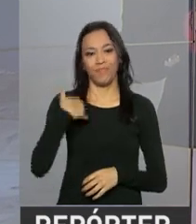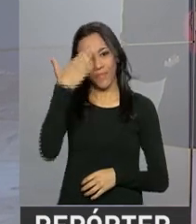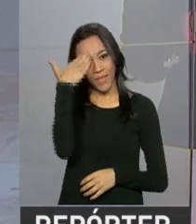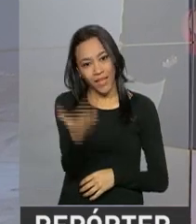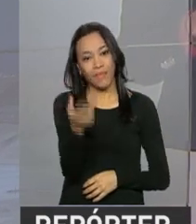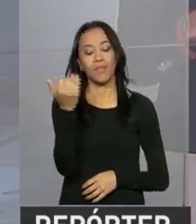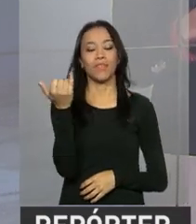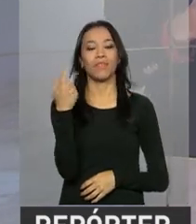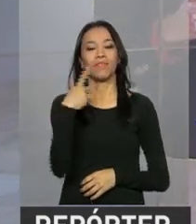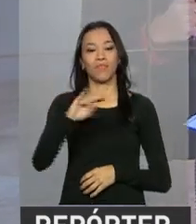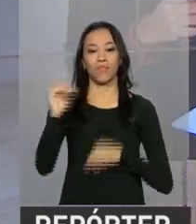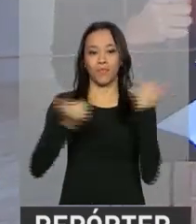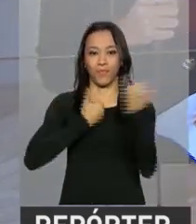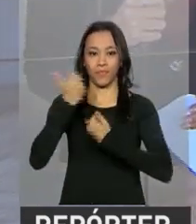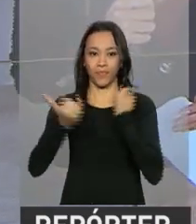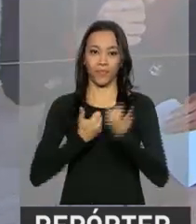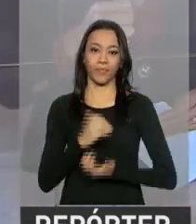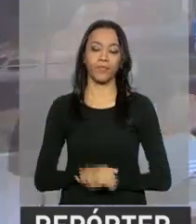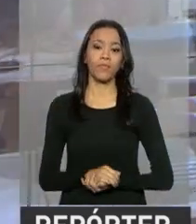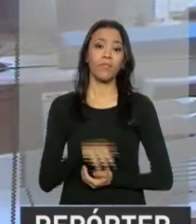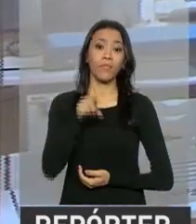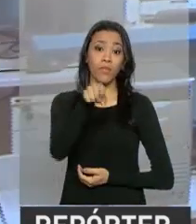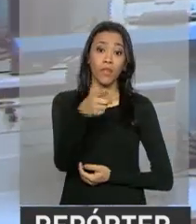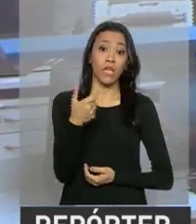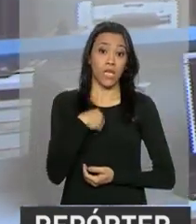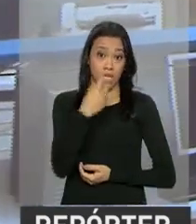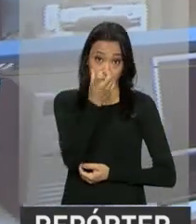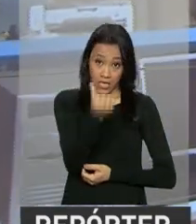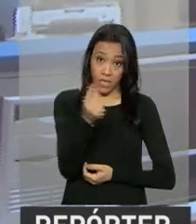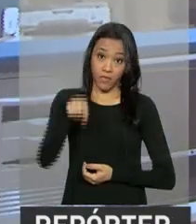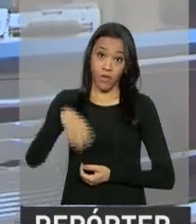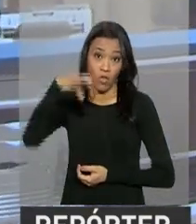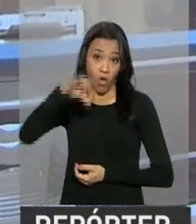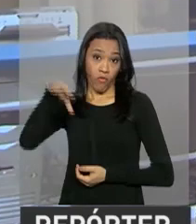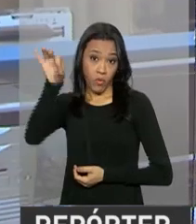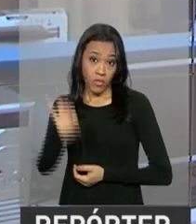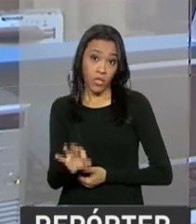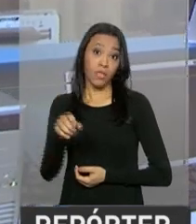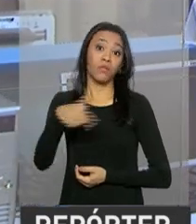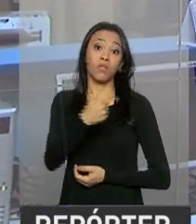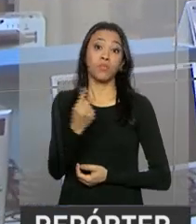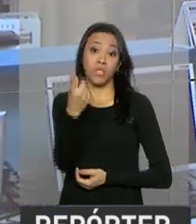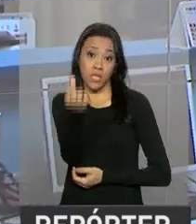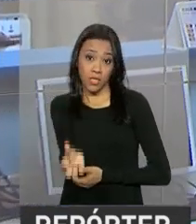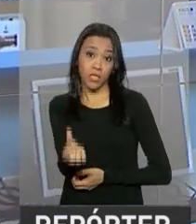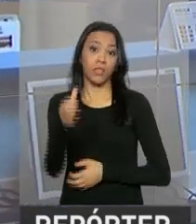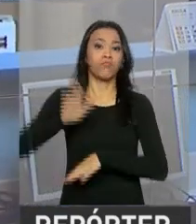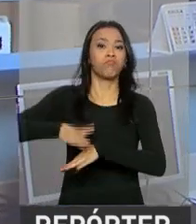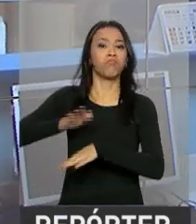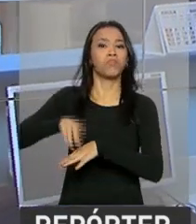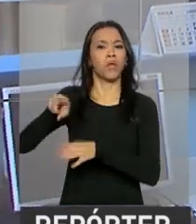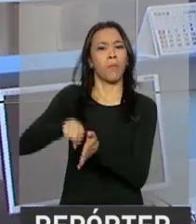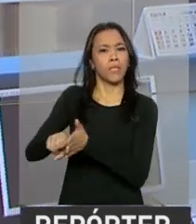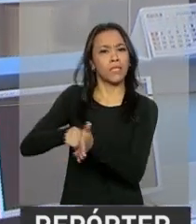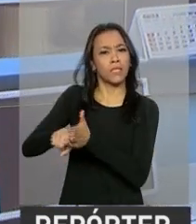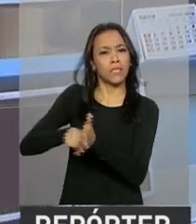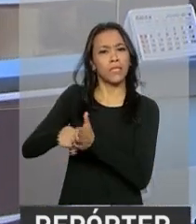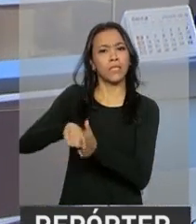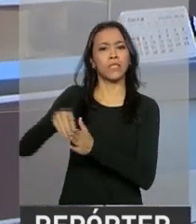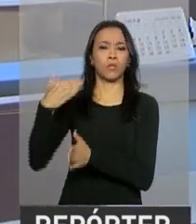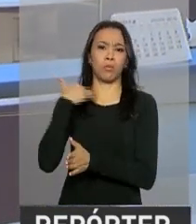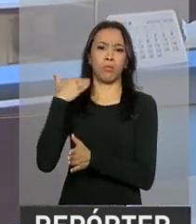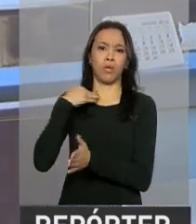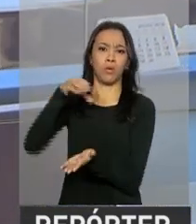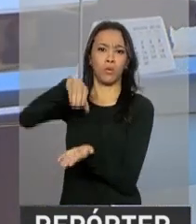pelas suas informações a inflação deve ficar em 6,9 em 2016 segundo projeção divulgada hoje pelo